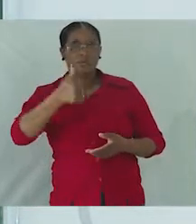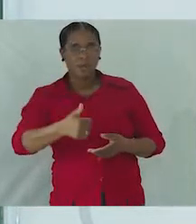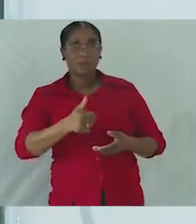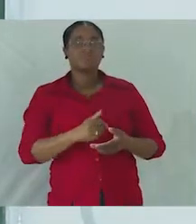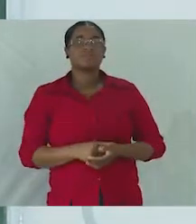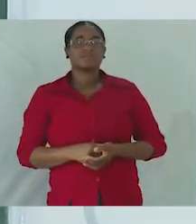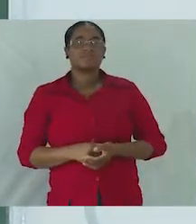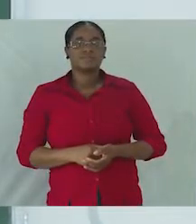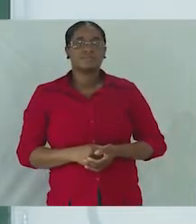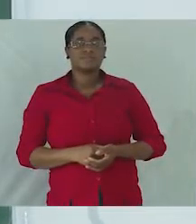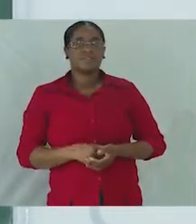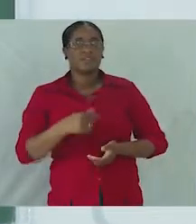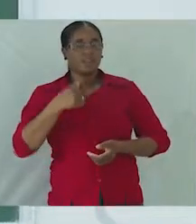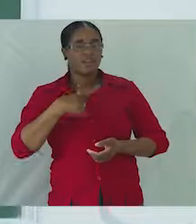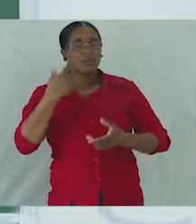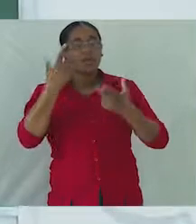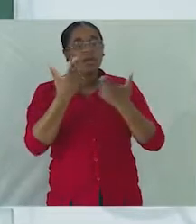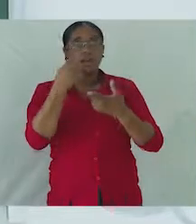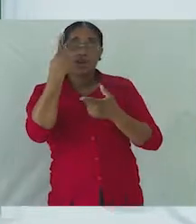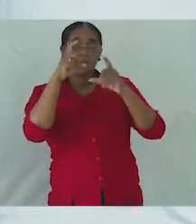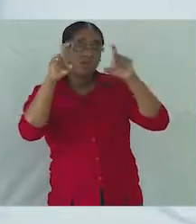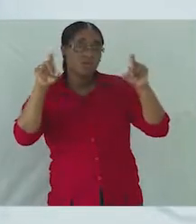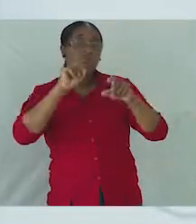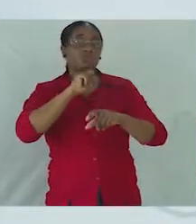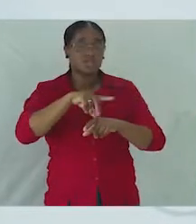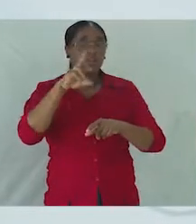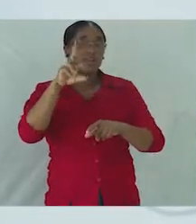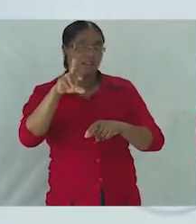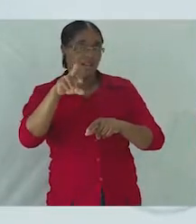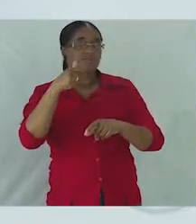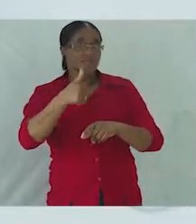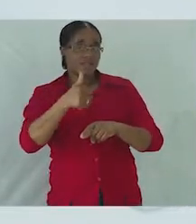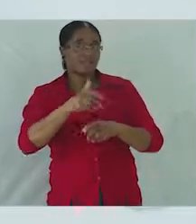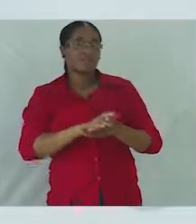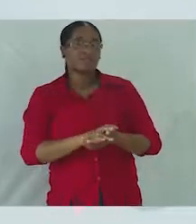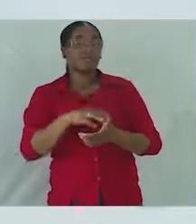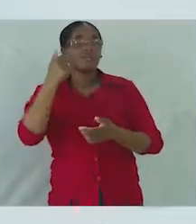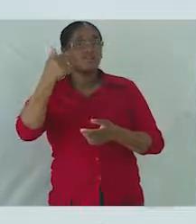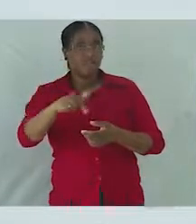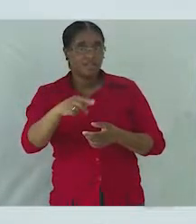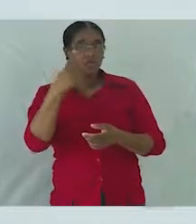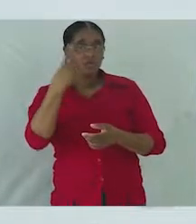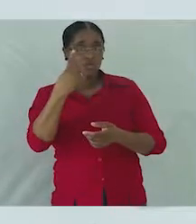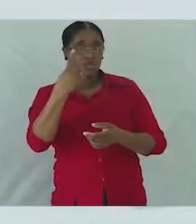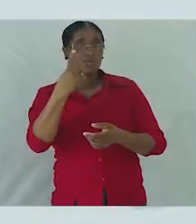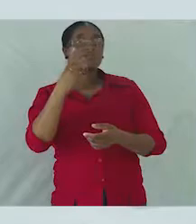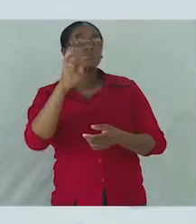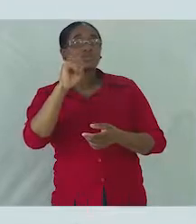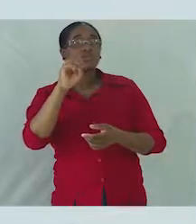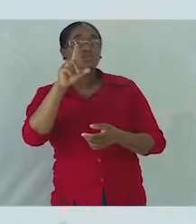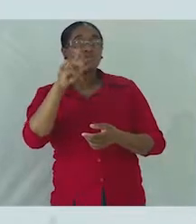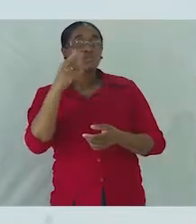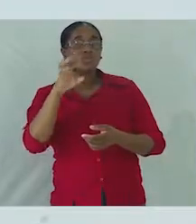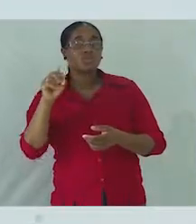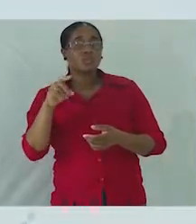Muito bem. É uma equação possível em R, certo? Tem uma única solução e